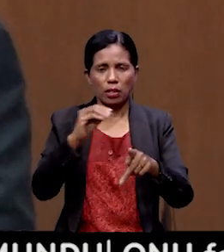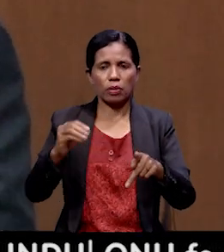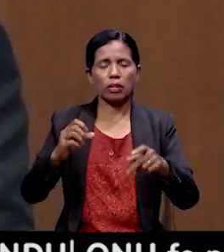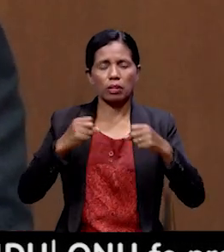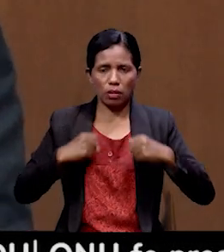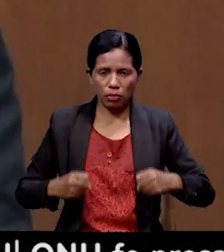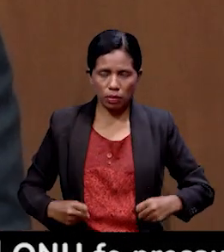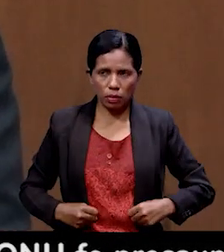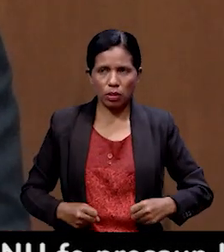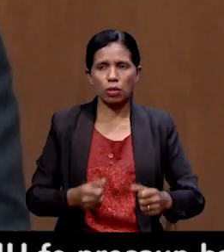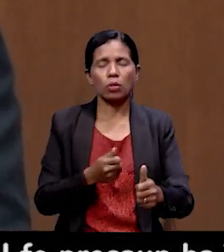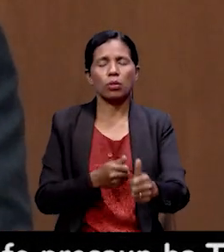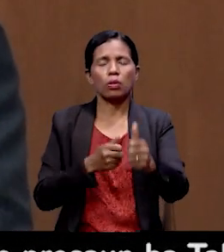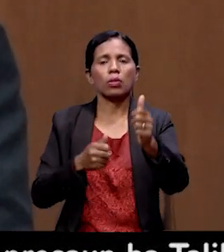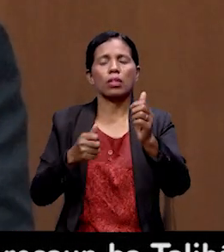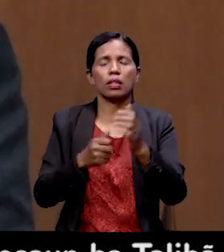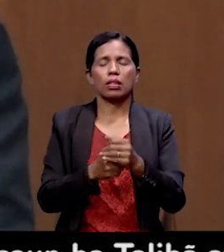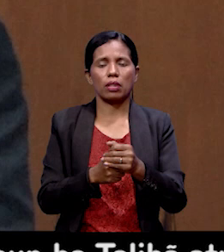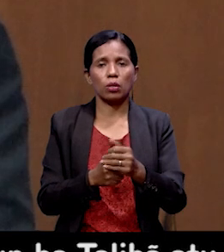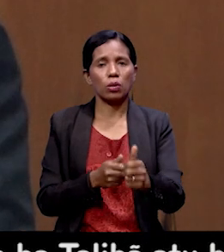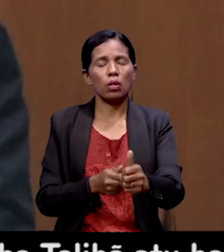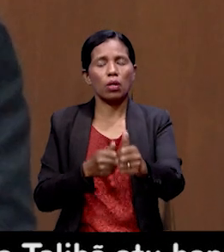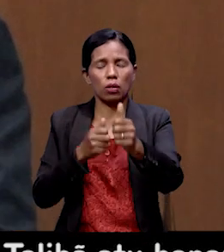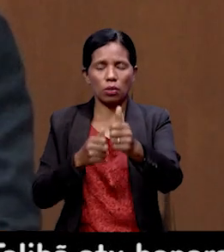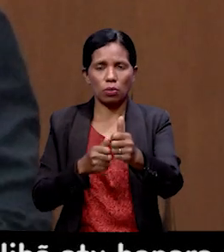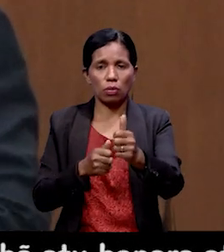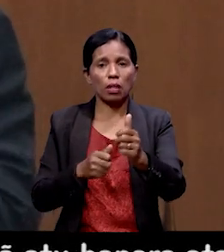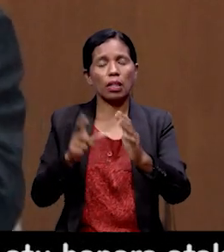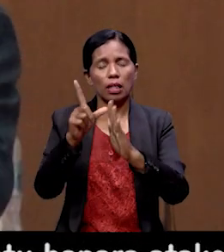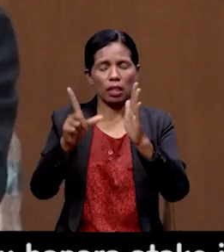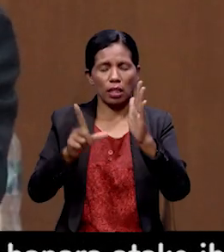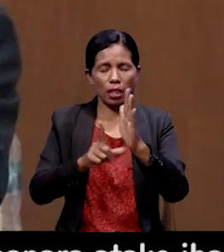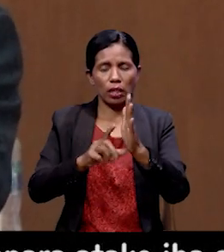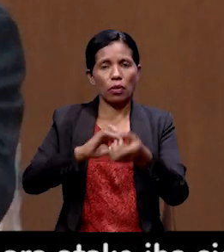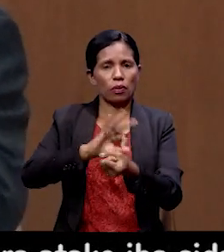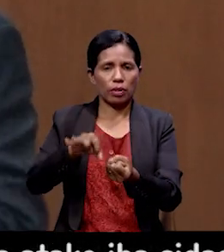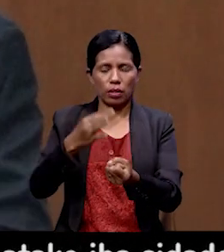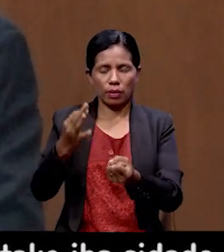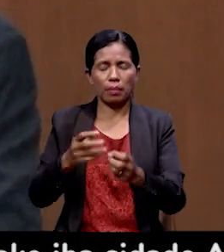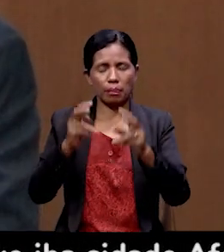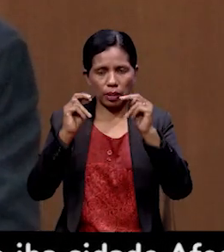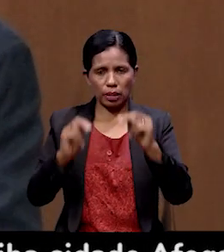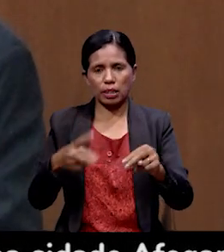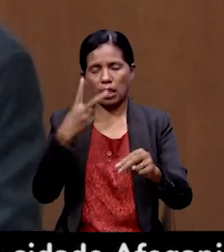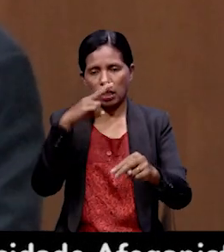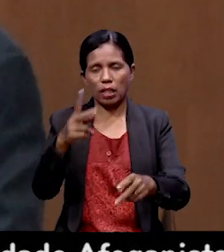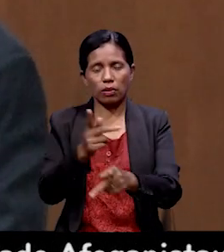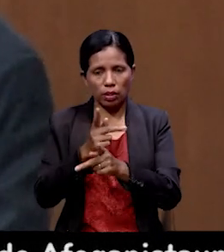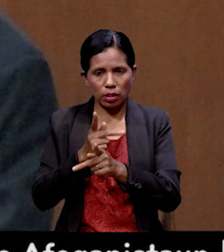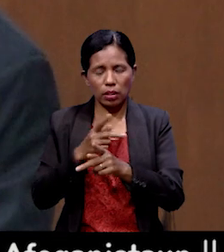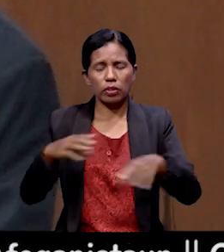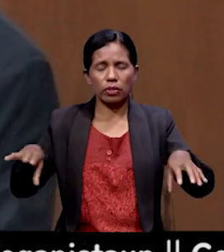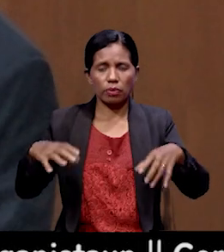minha, tuir regime Covid-19 minha, exige. Precisa articular dia que lutam coordenação